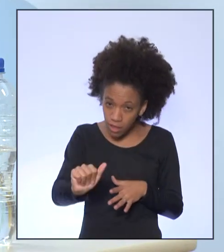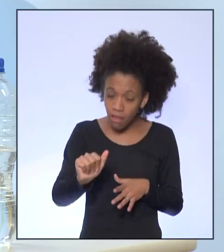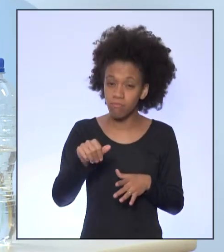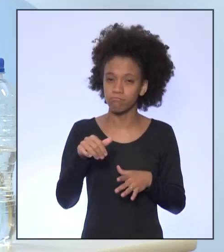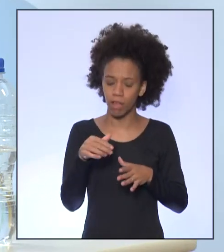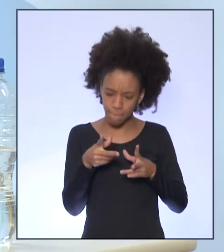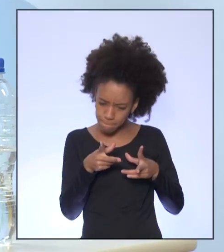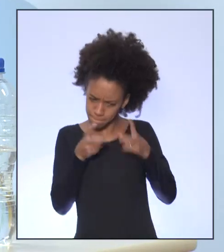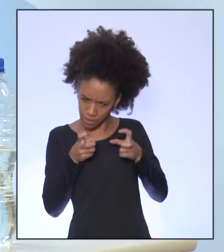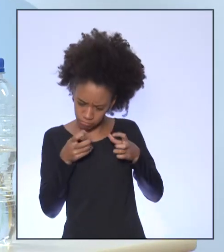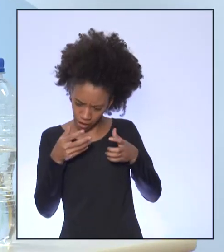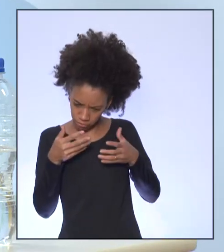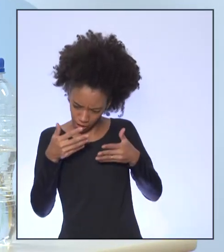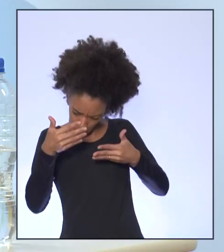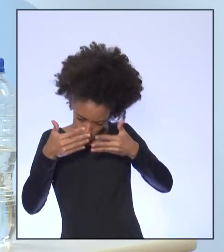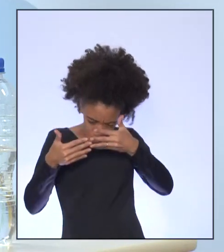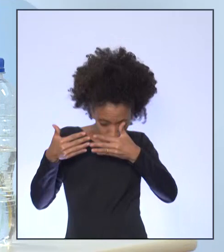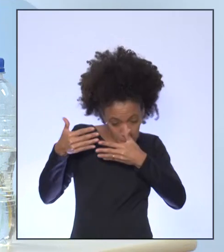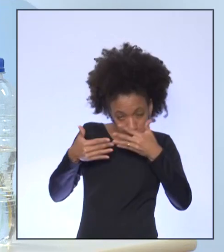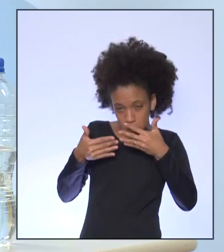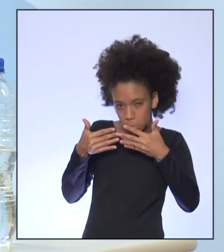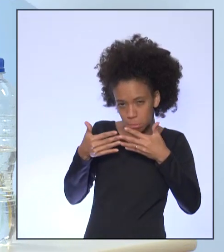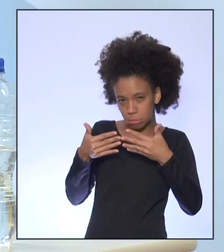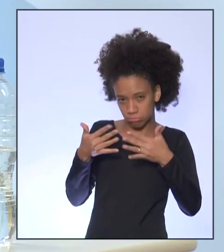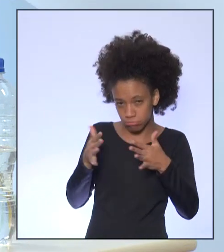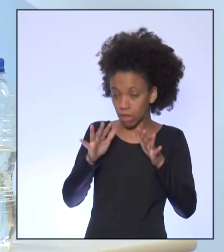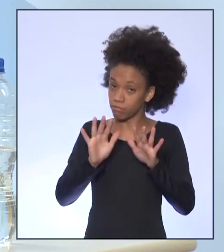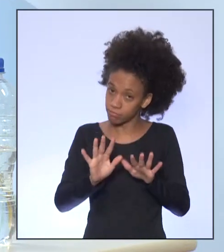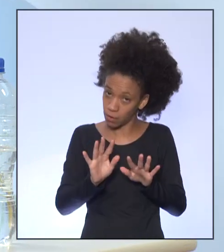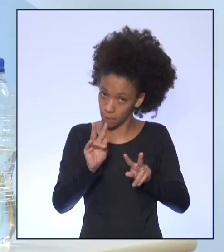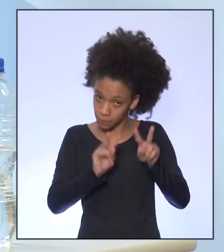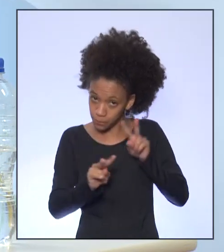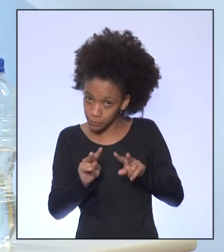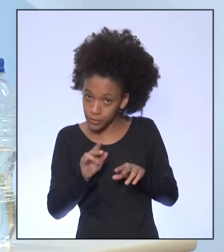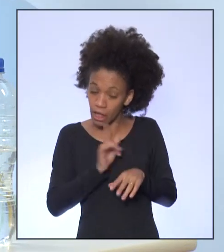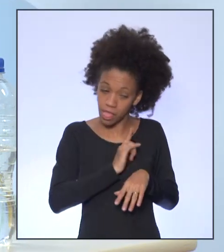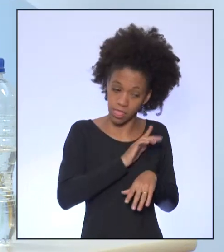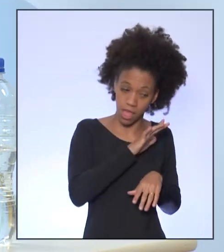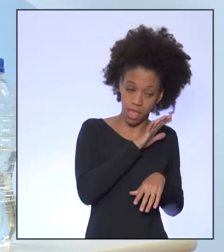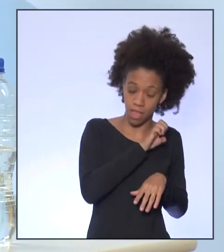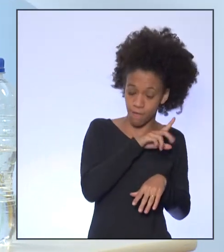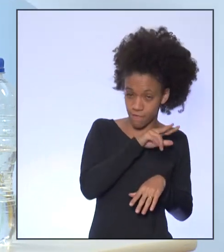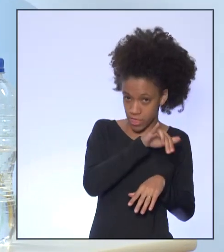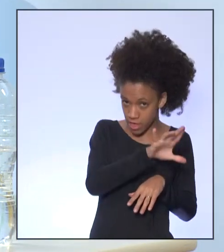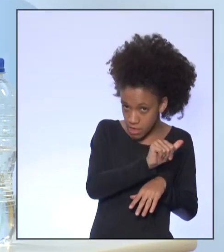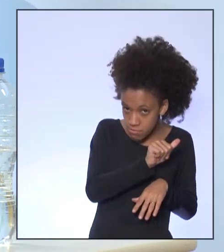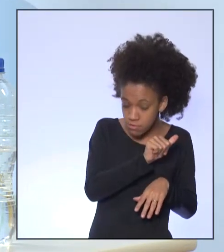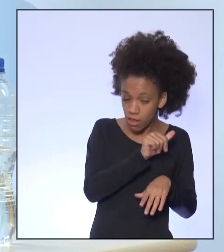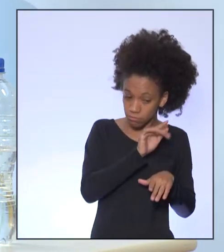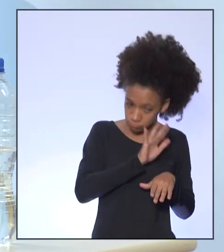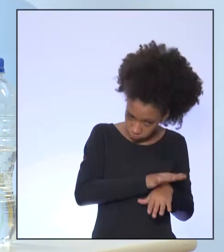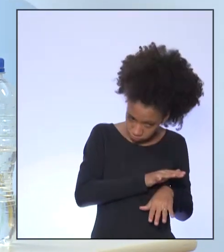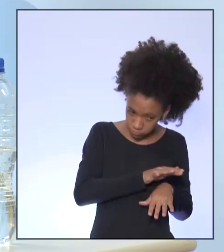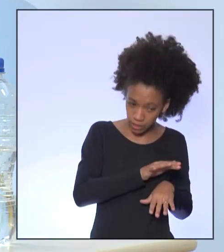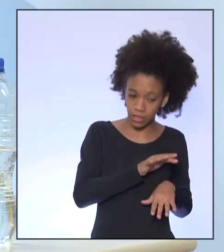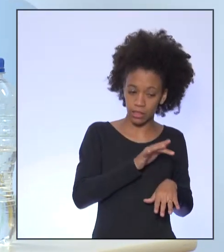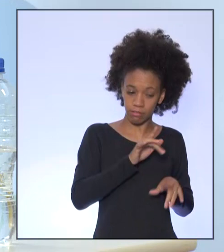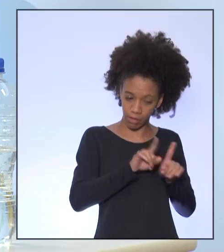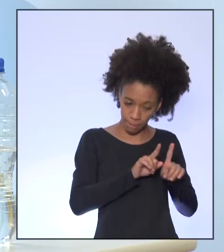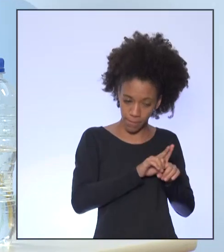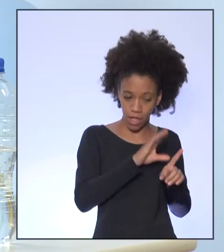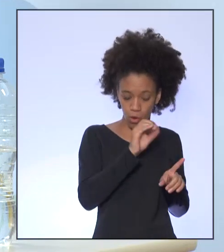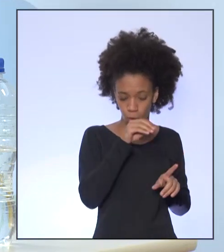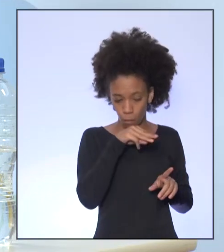nu. Tá? Então, a gente vai analisar assim. Tem evidência e a composição. Composição